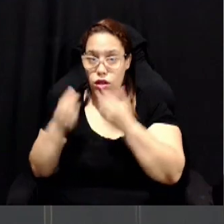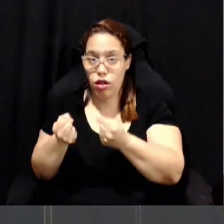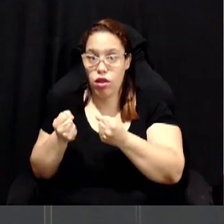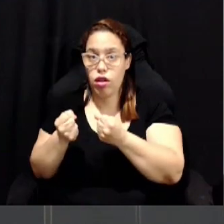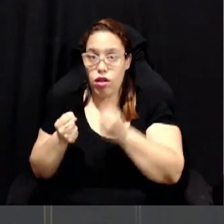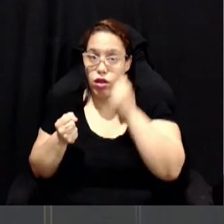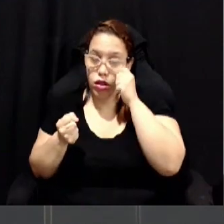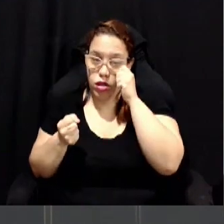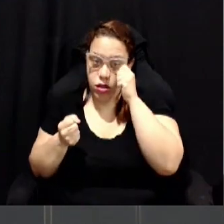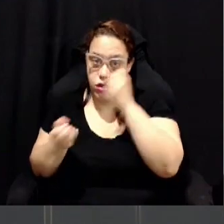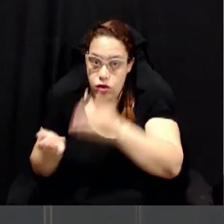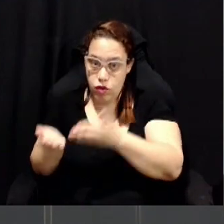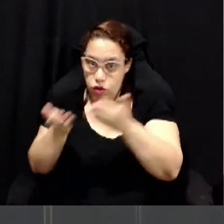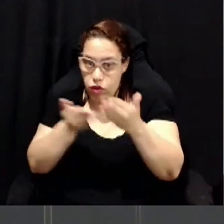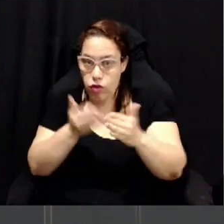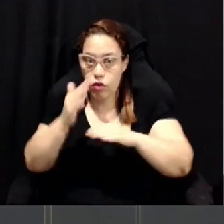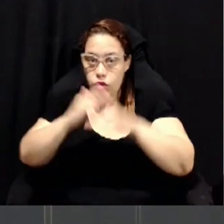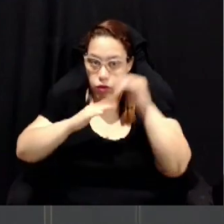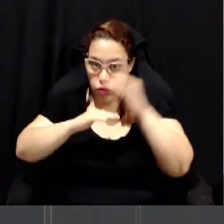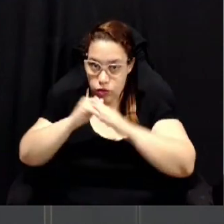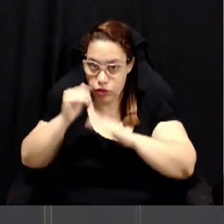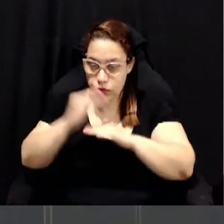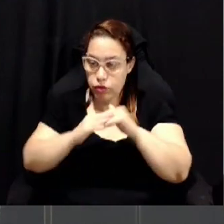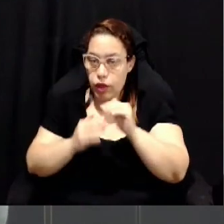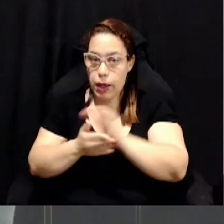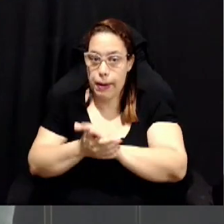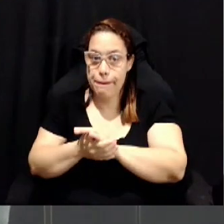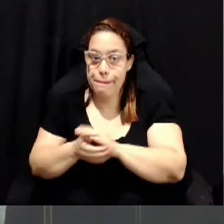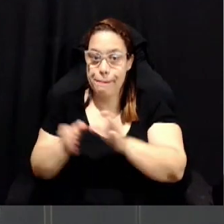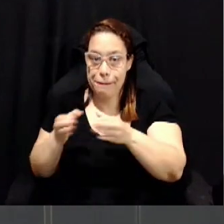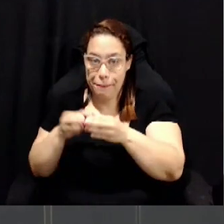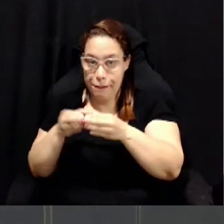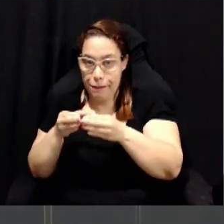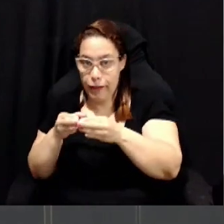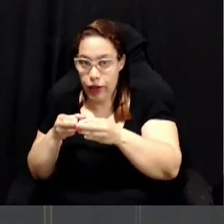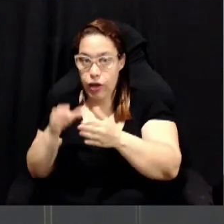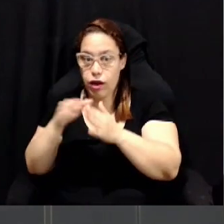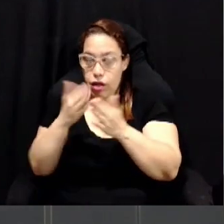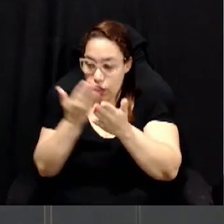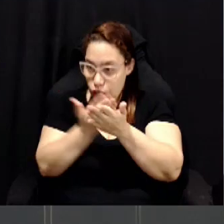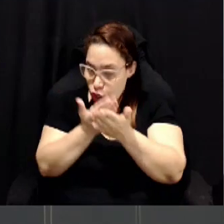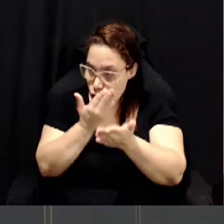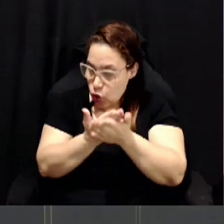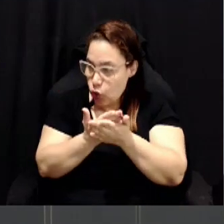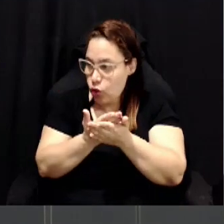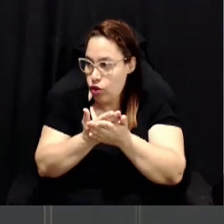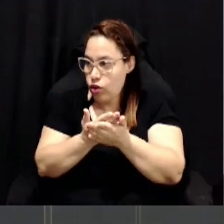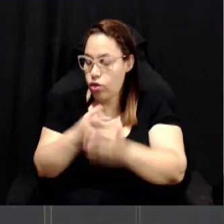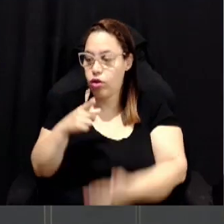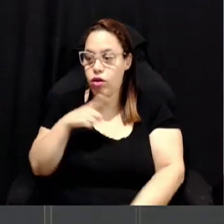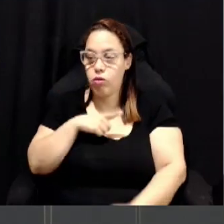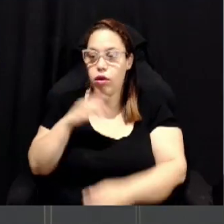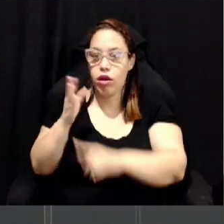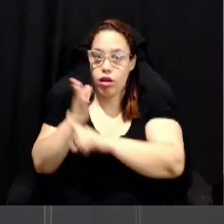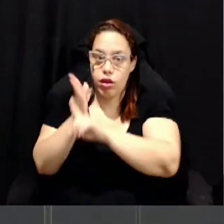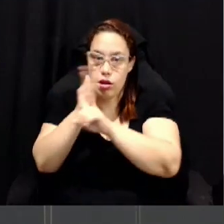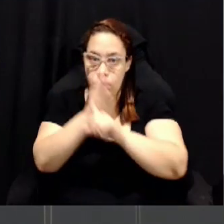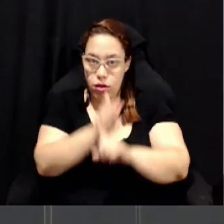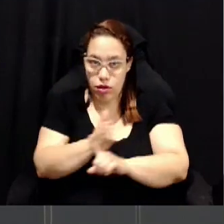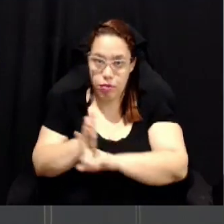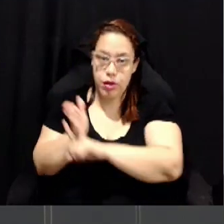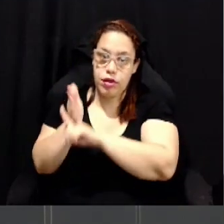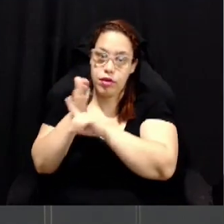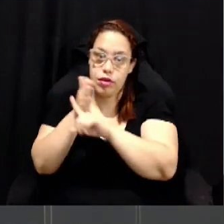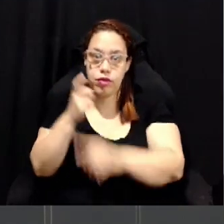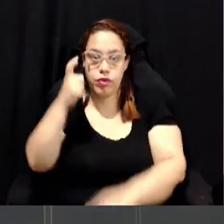traz tratamentos, equipa de fato as escolas, né, pensa em tecnologia assistida, pensa